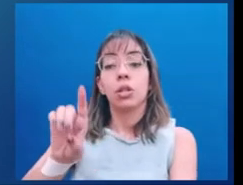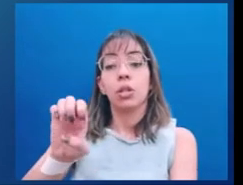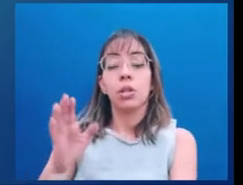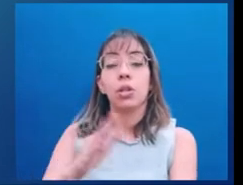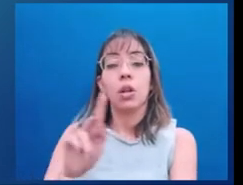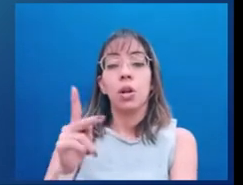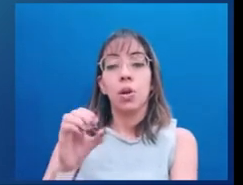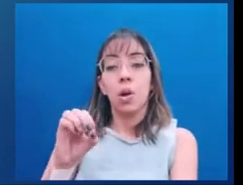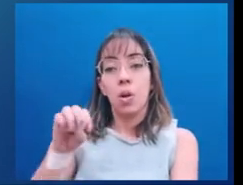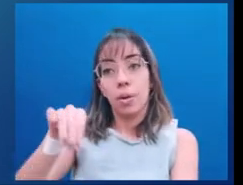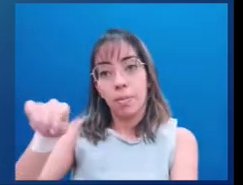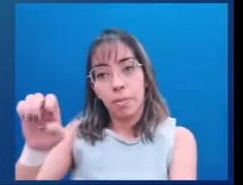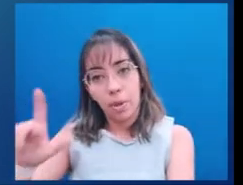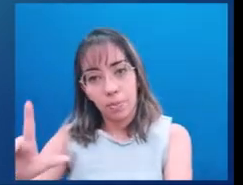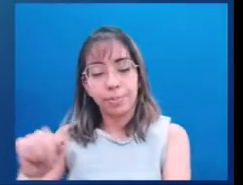bem interessante.